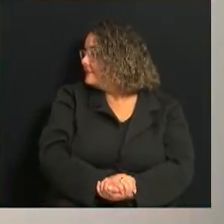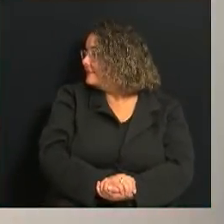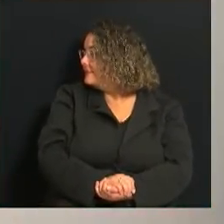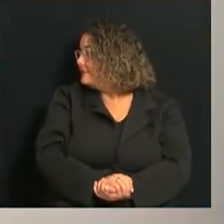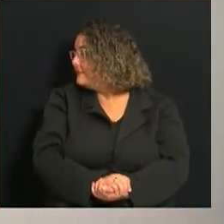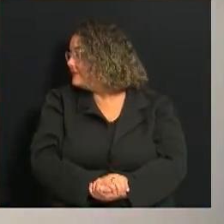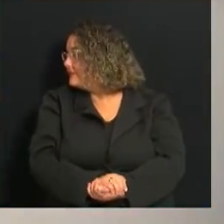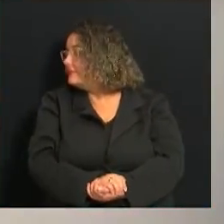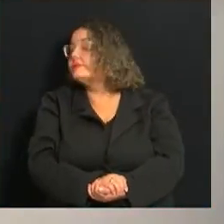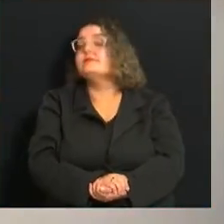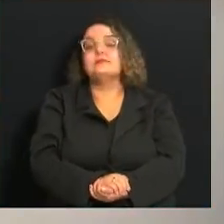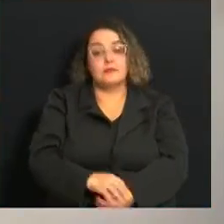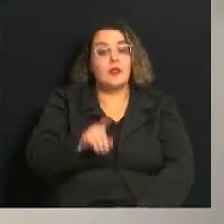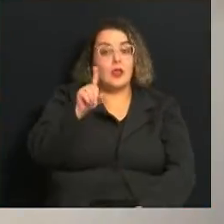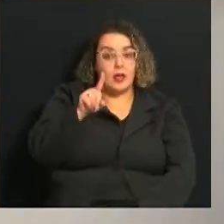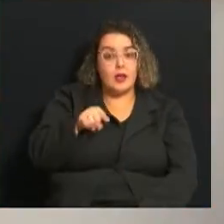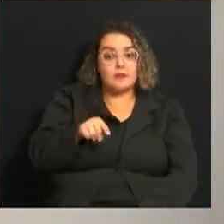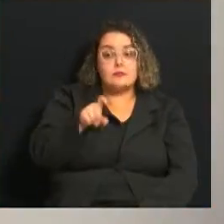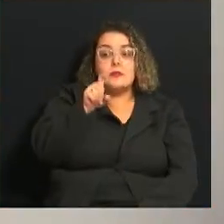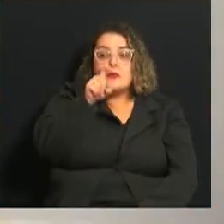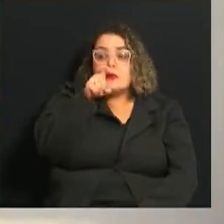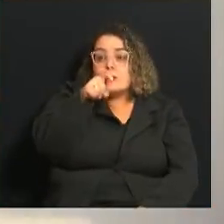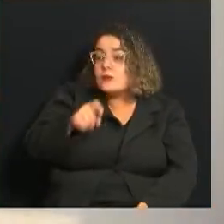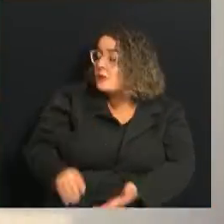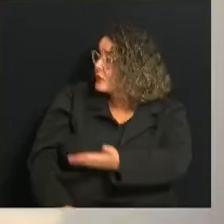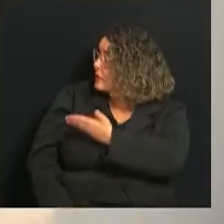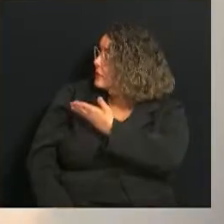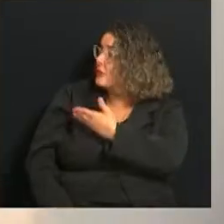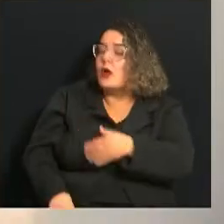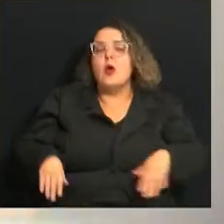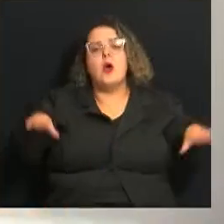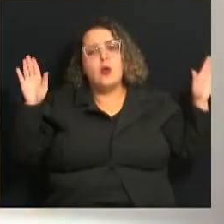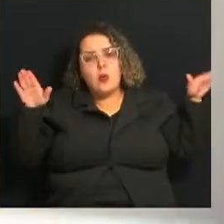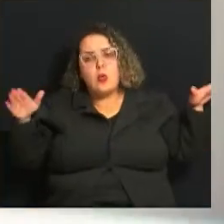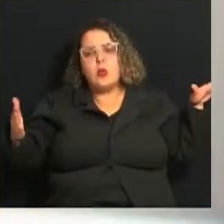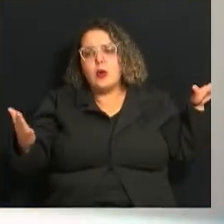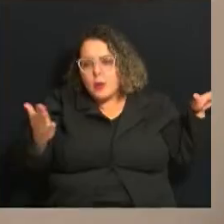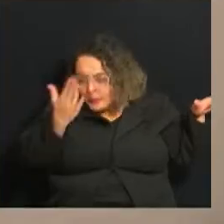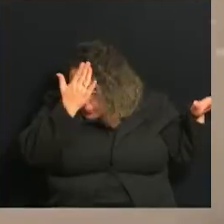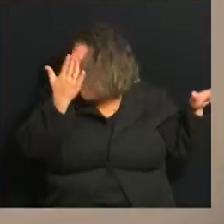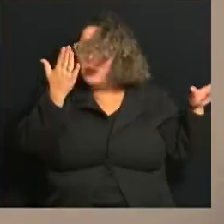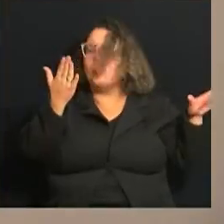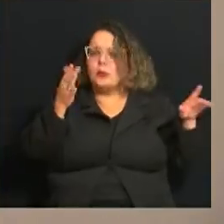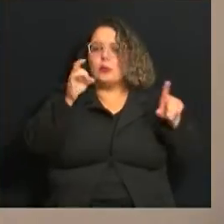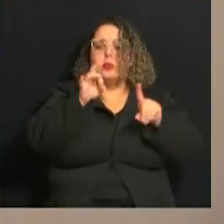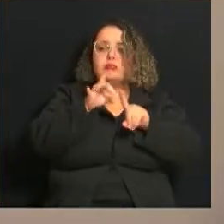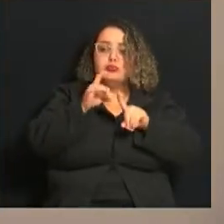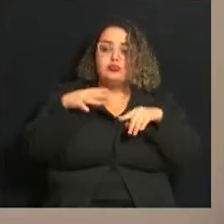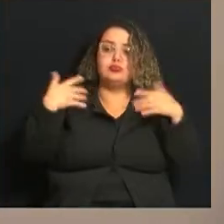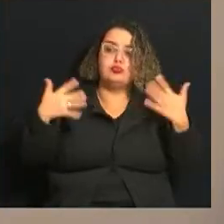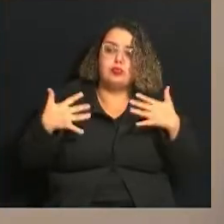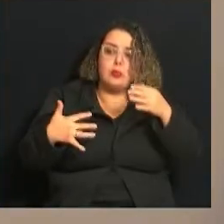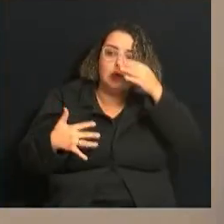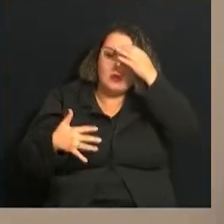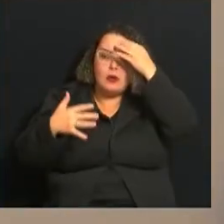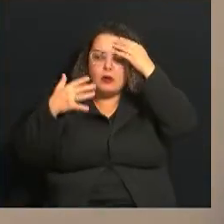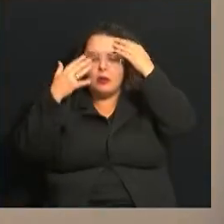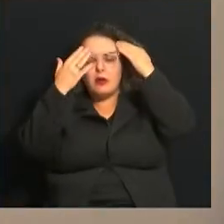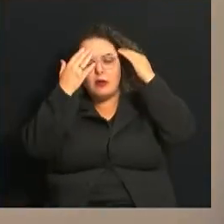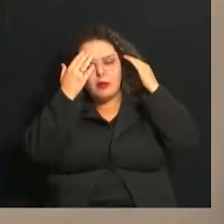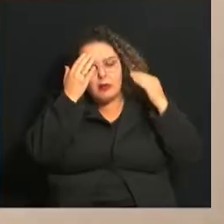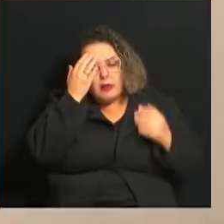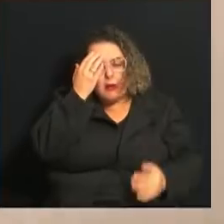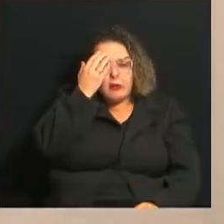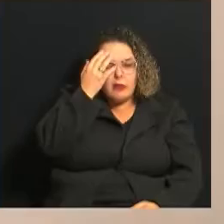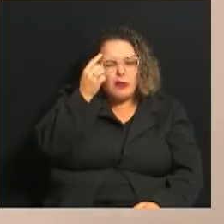É o caso desta coruja. Durante um voo, ela bateu no vidro de uma casa. Só não perdeu a visão porque foi trazida para